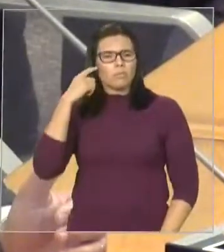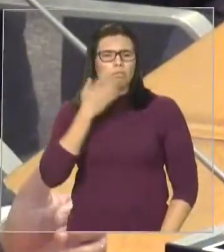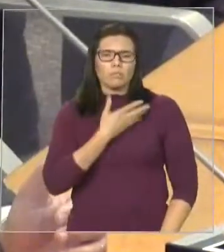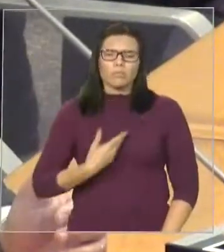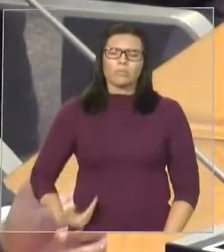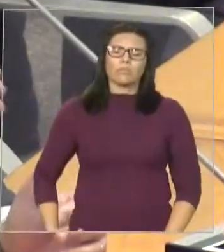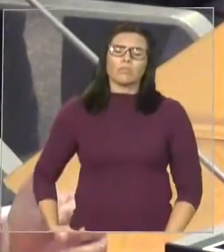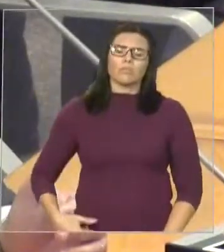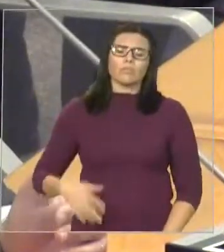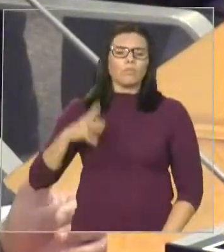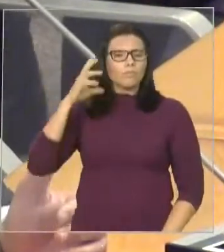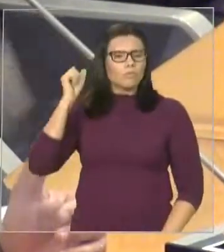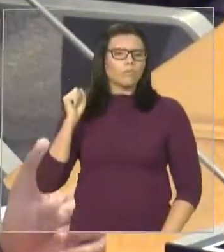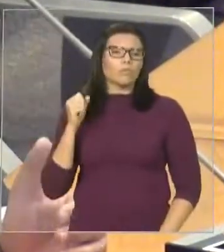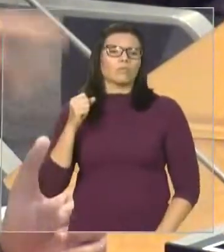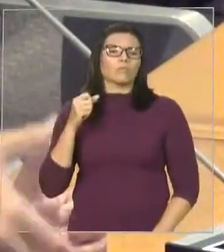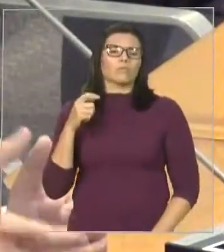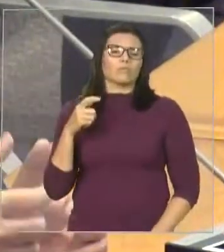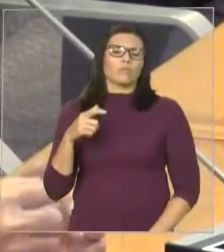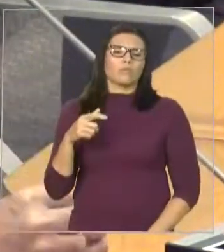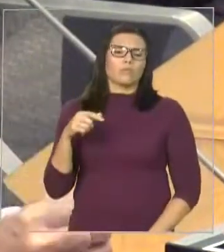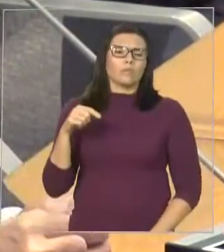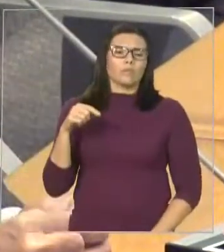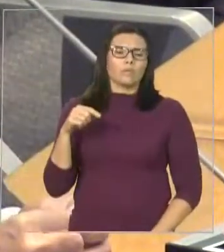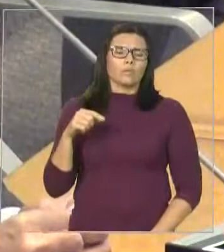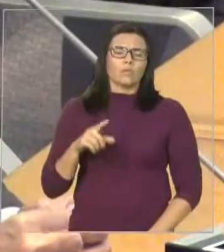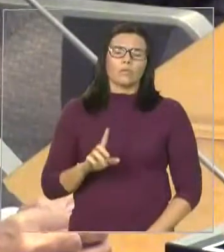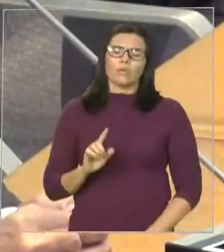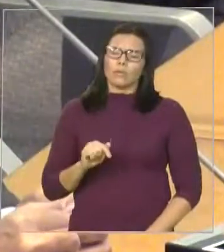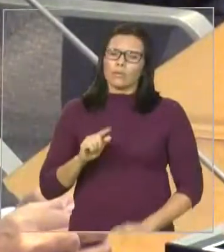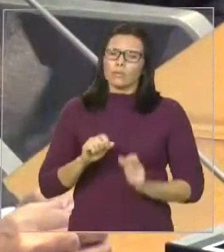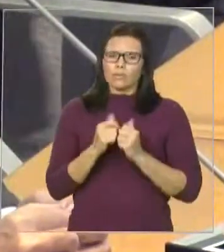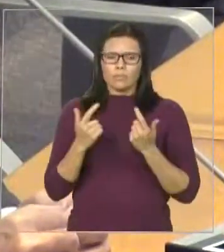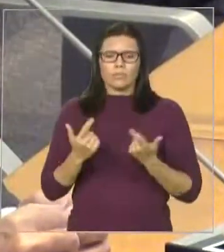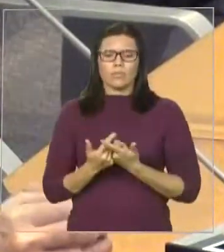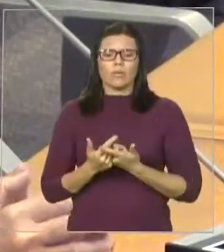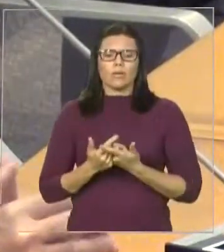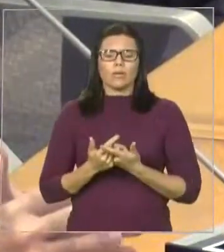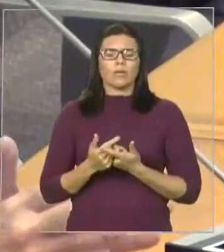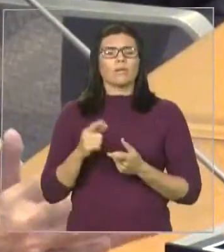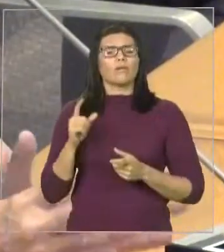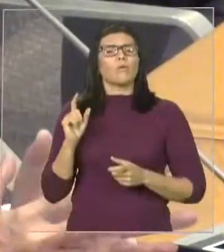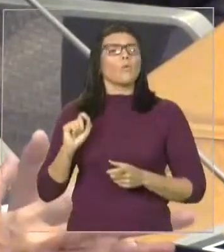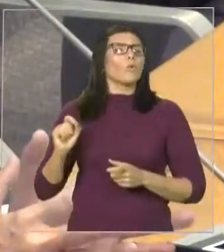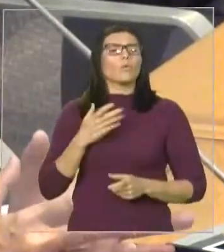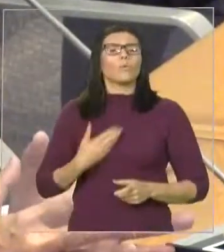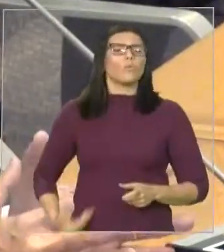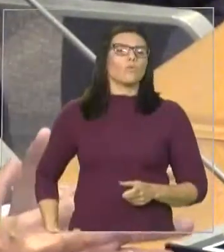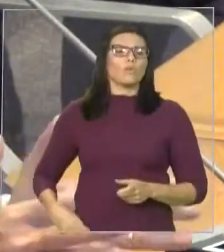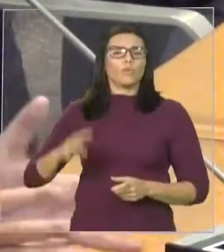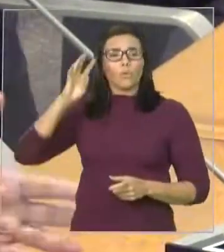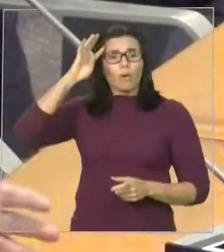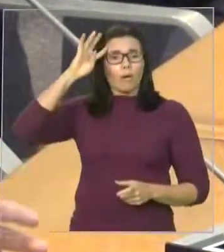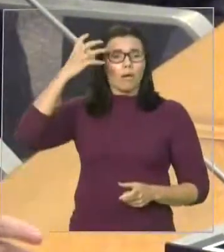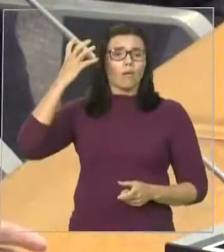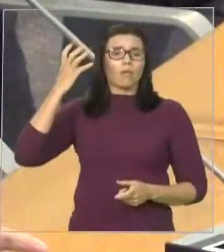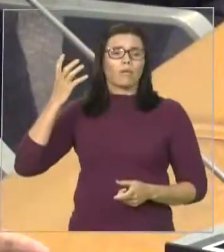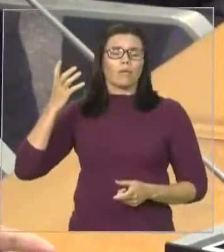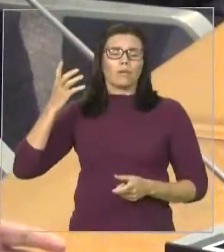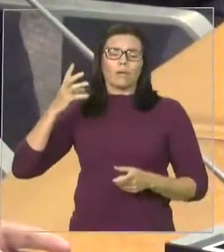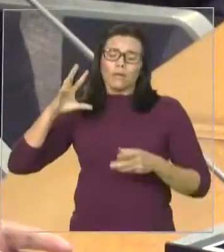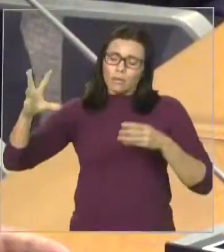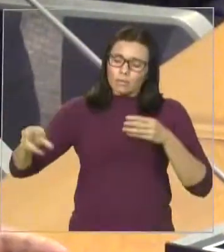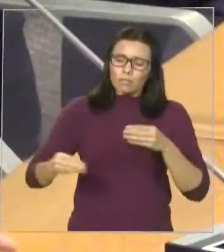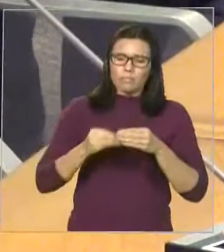Assembleia, retrocedeu e colocou de volta esses representantes no próprio Conselho do FEPA. Esse caso